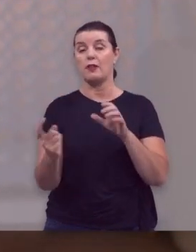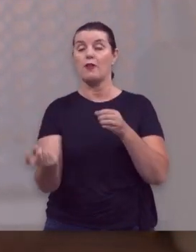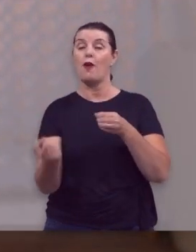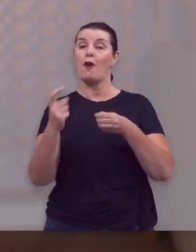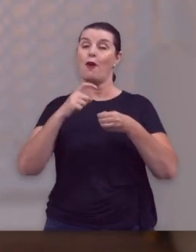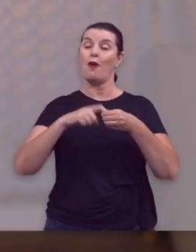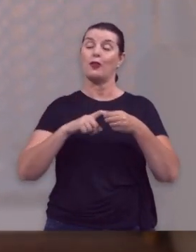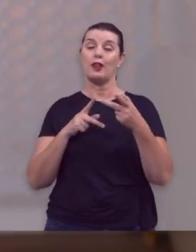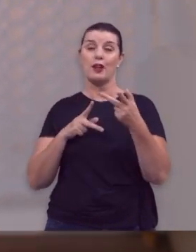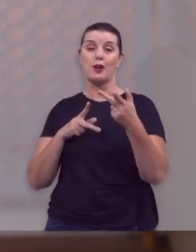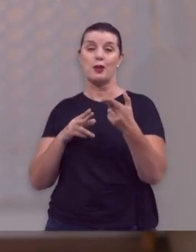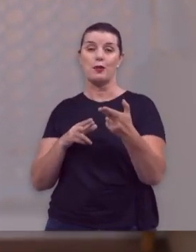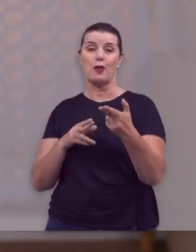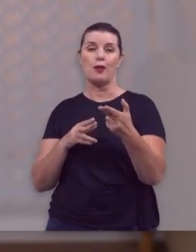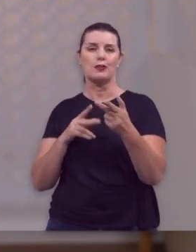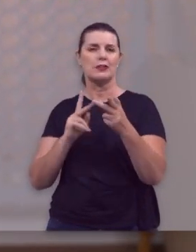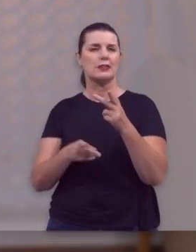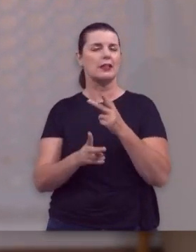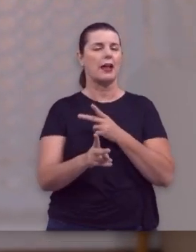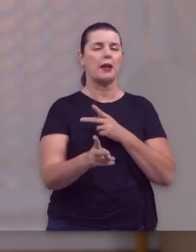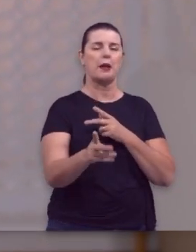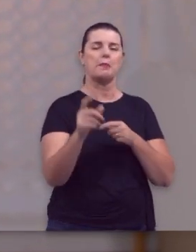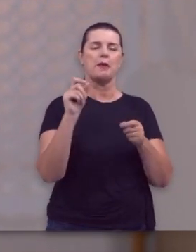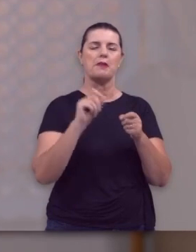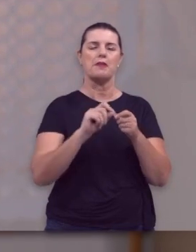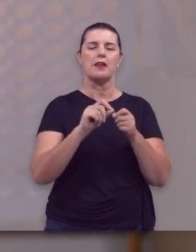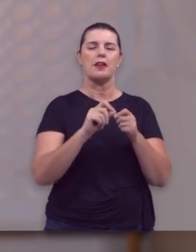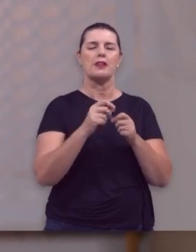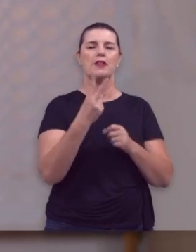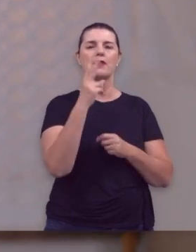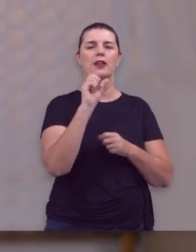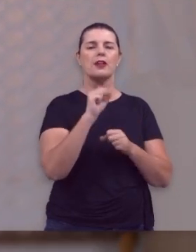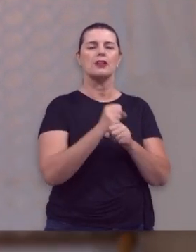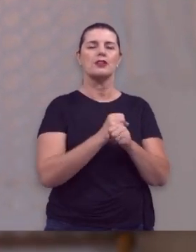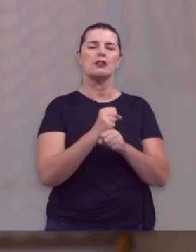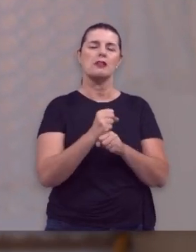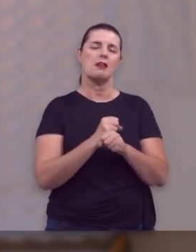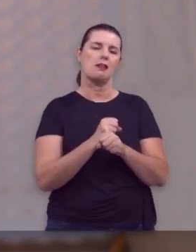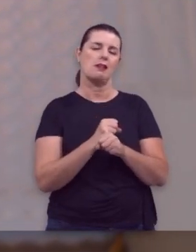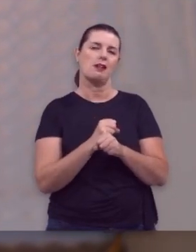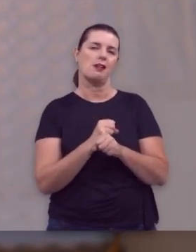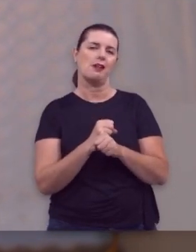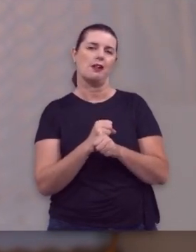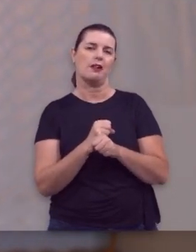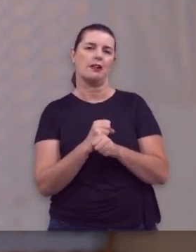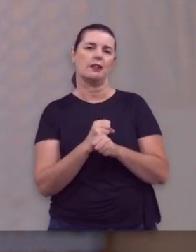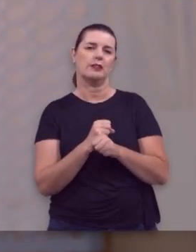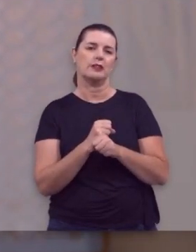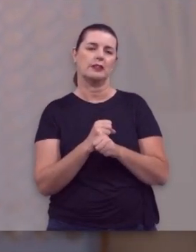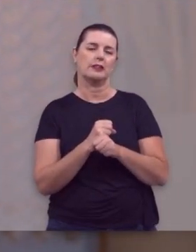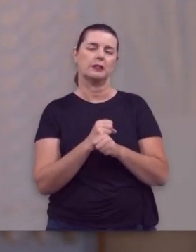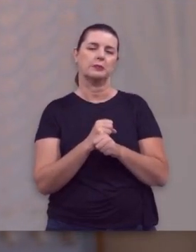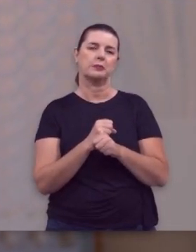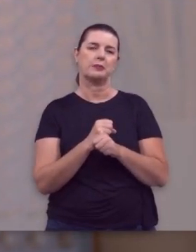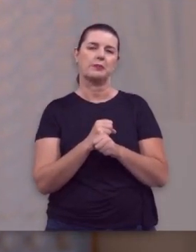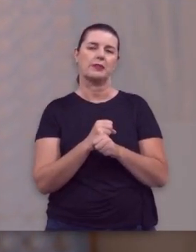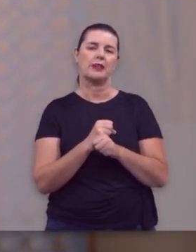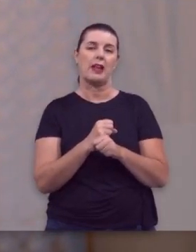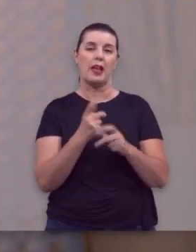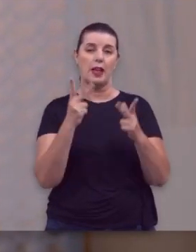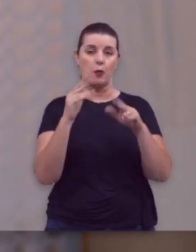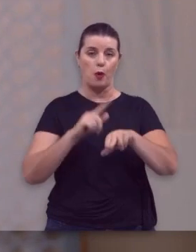religião, não é a fé mais o mérito pessoal, não é a fé mais o rito sagrado, Não é a fé, mas o sacrifício. É só